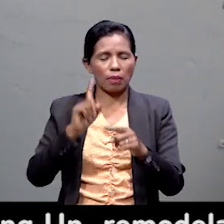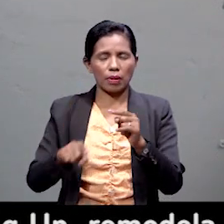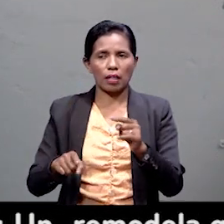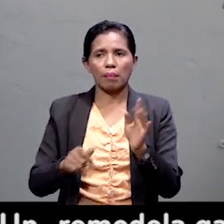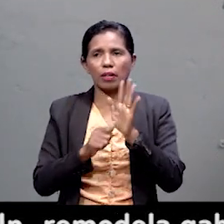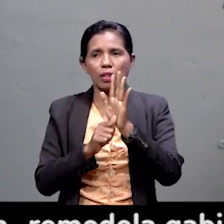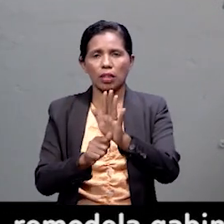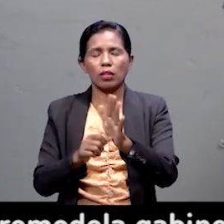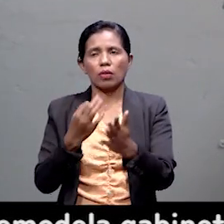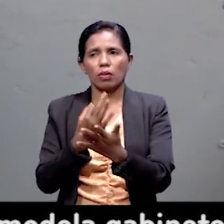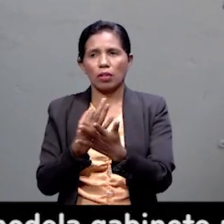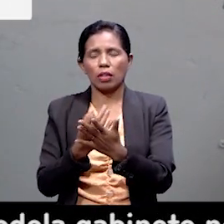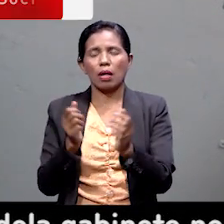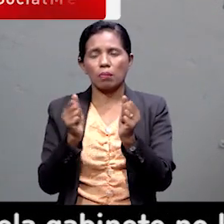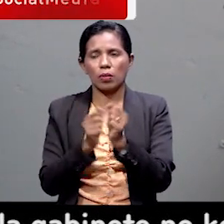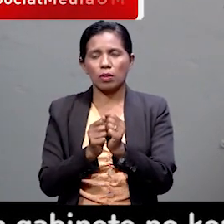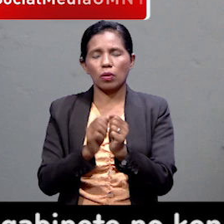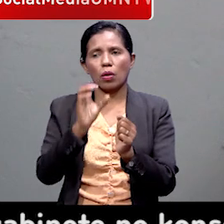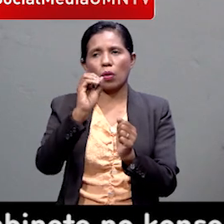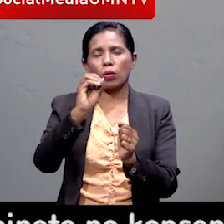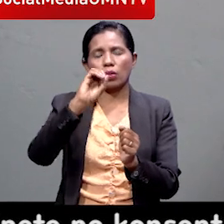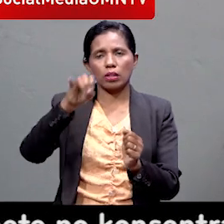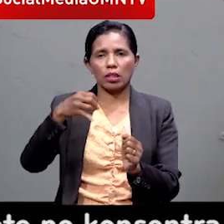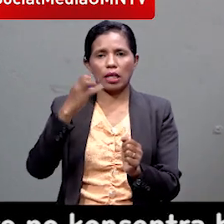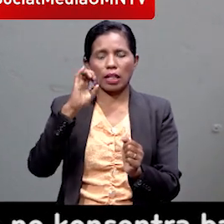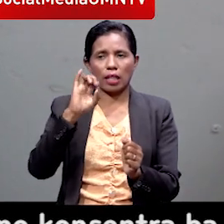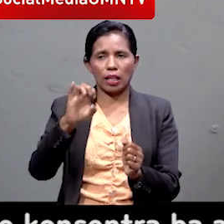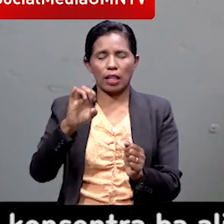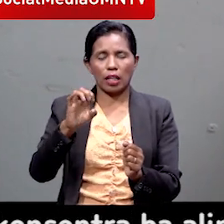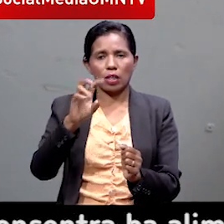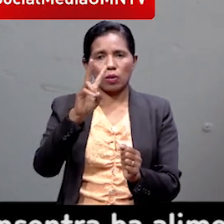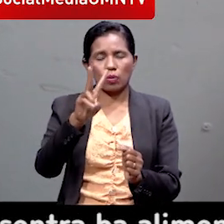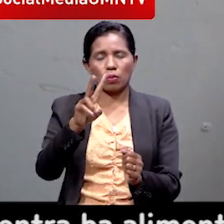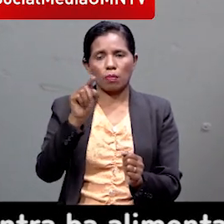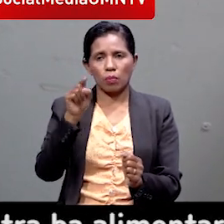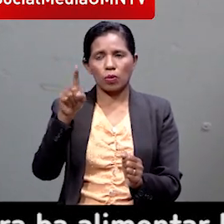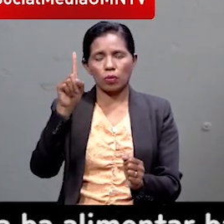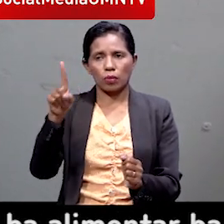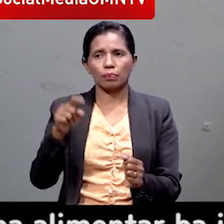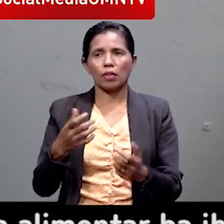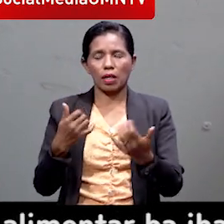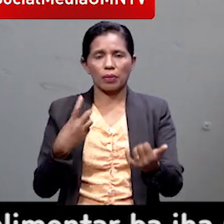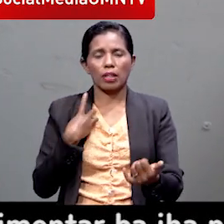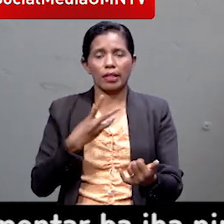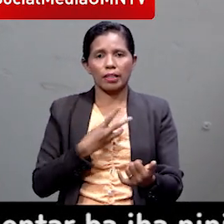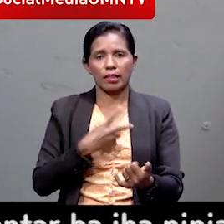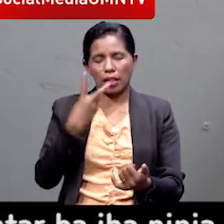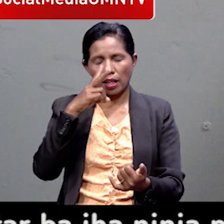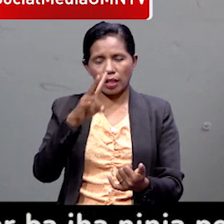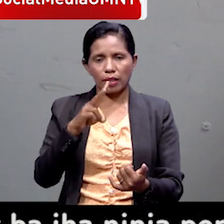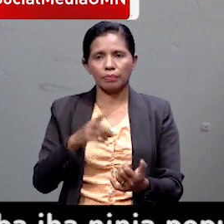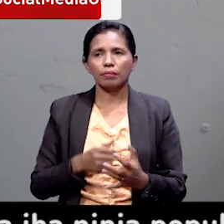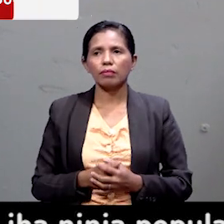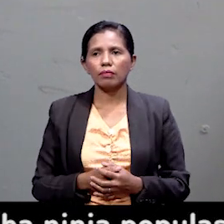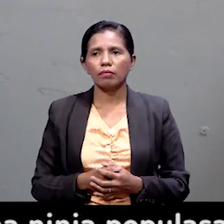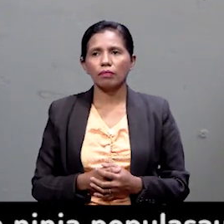orçamento aplicativo, halo tia orçamento geral do estado nele sai tia ba 2.1. Agora ita hare depois de ia execução, ita